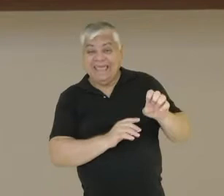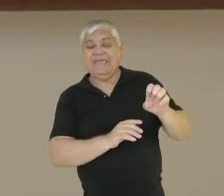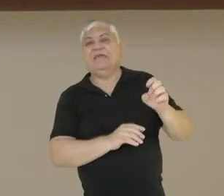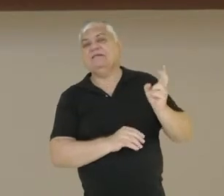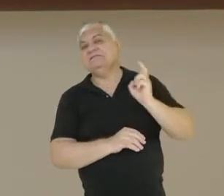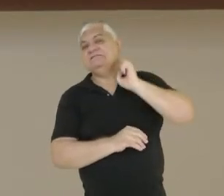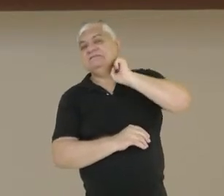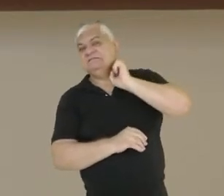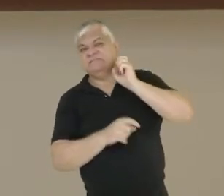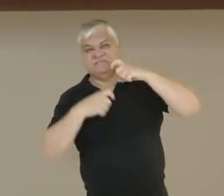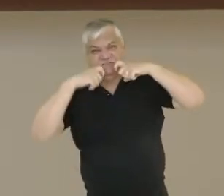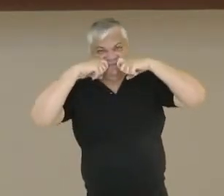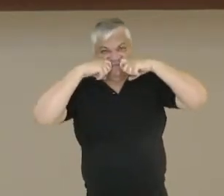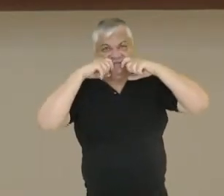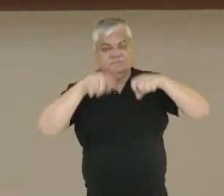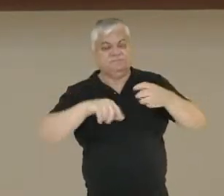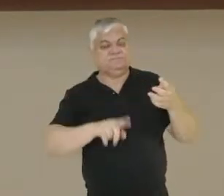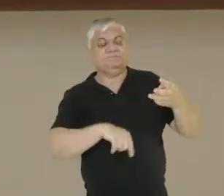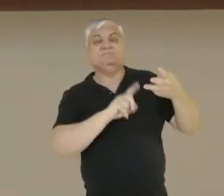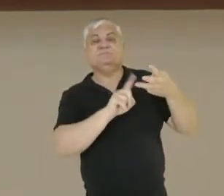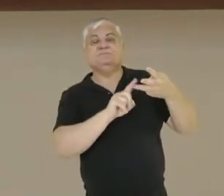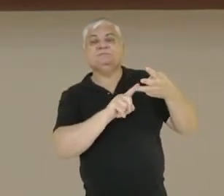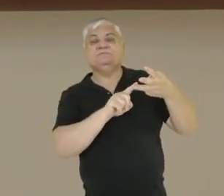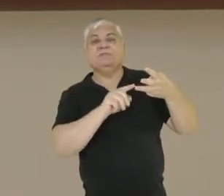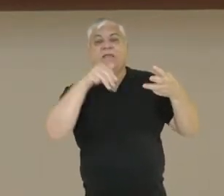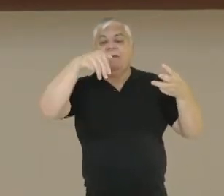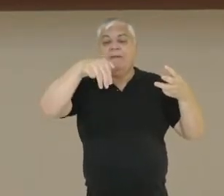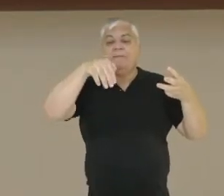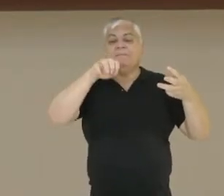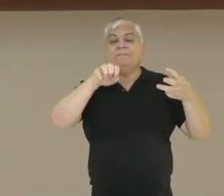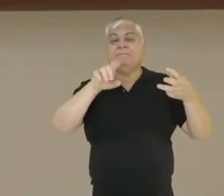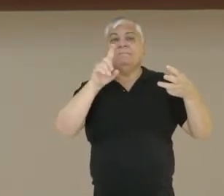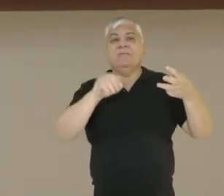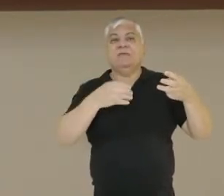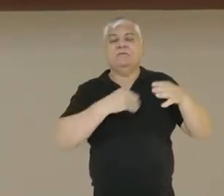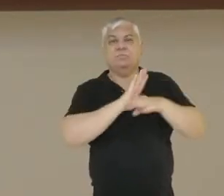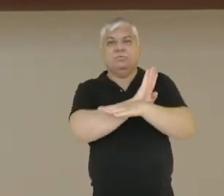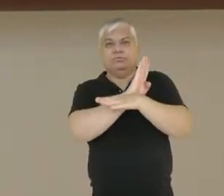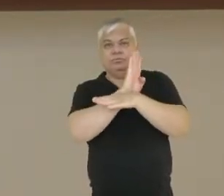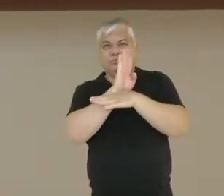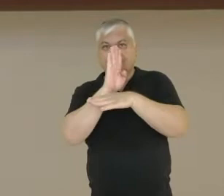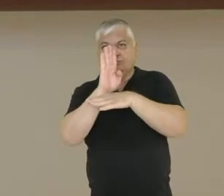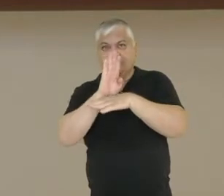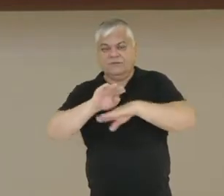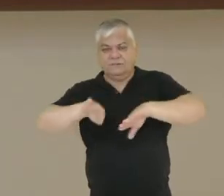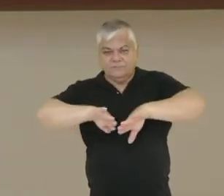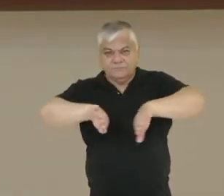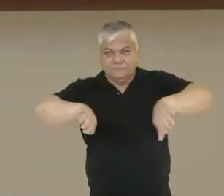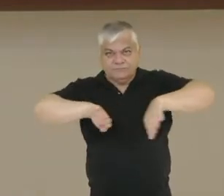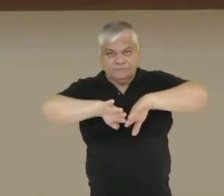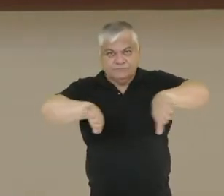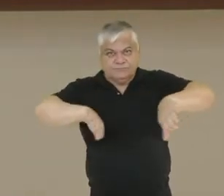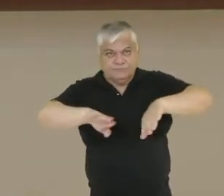Viram? Complemento nominal também. Medo de tubarão na piscina. Meio difícil,